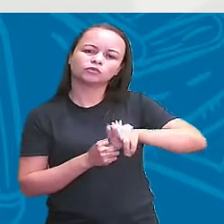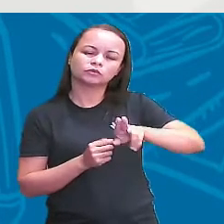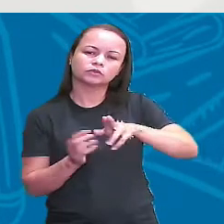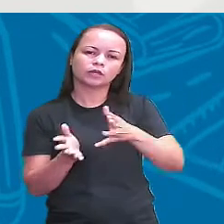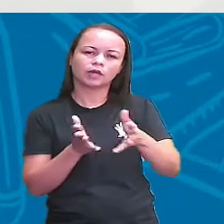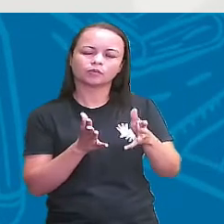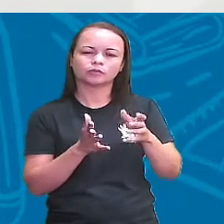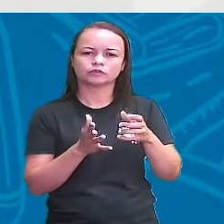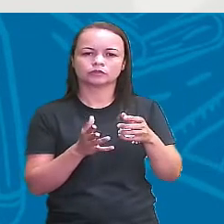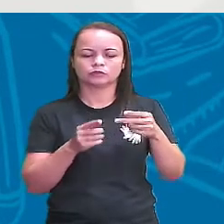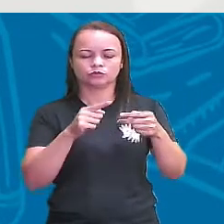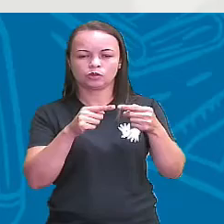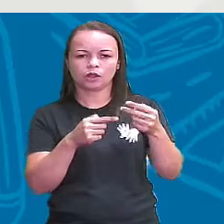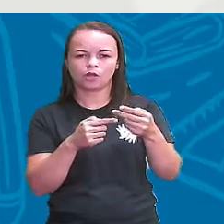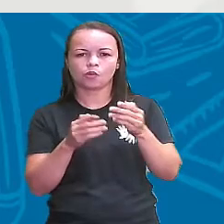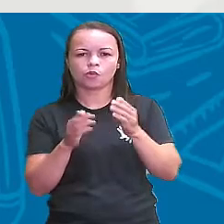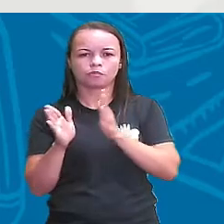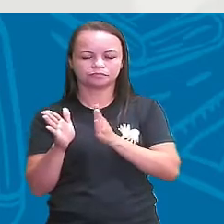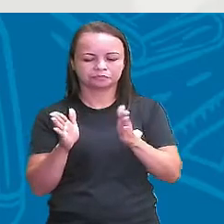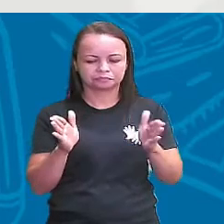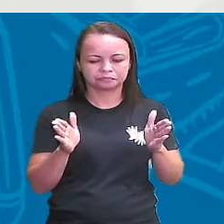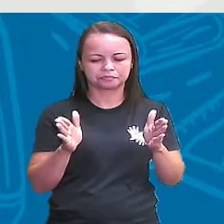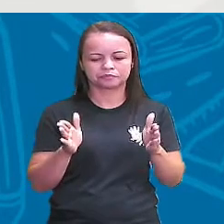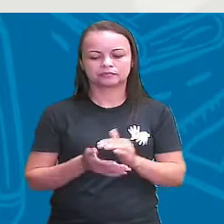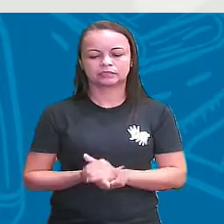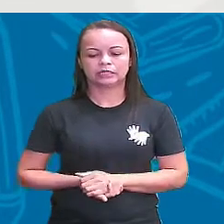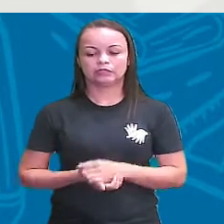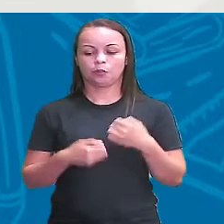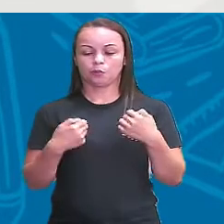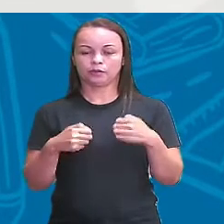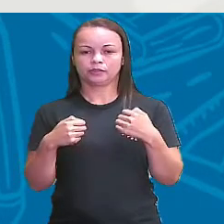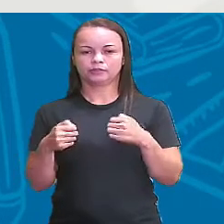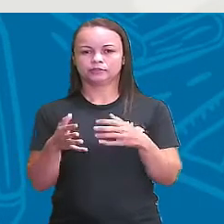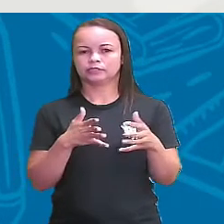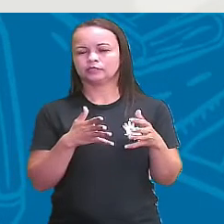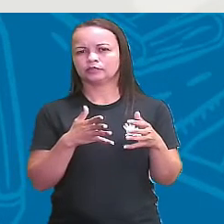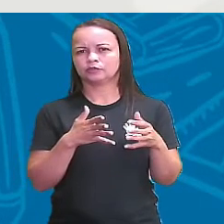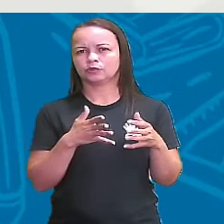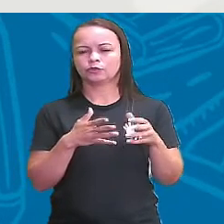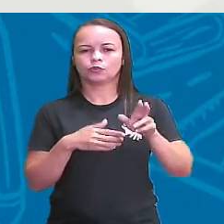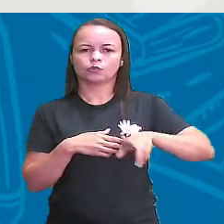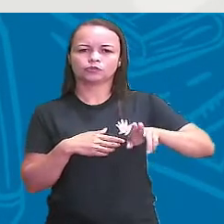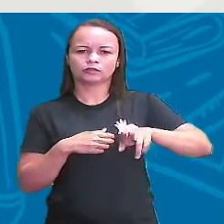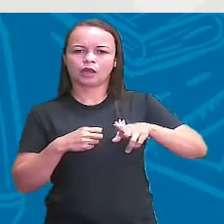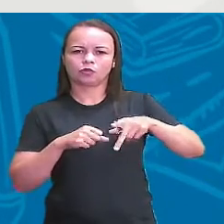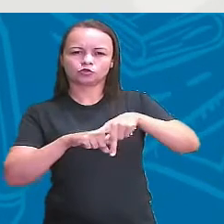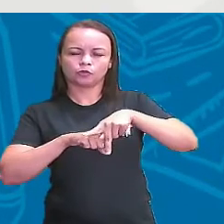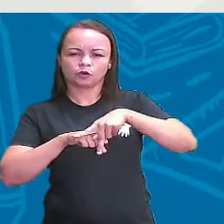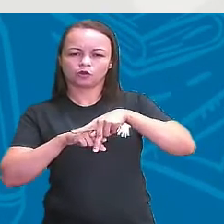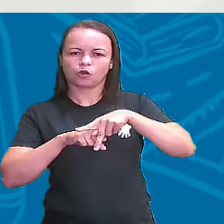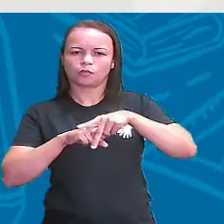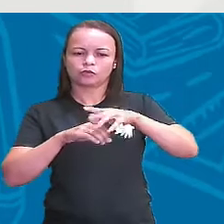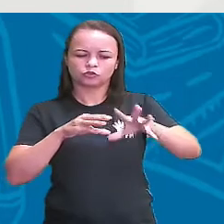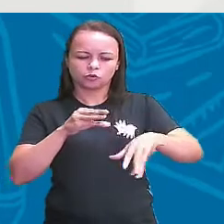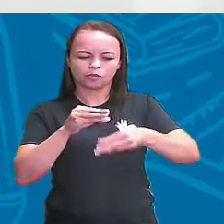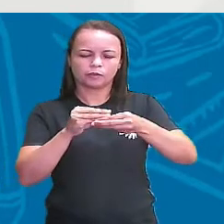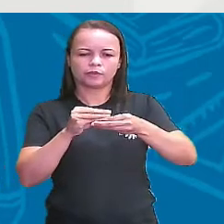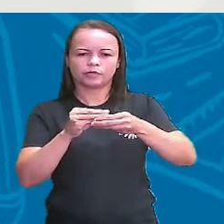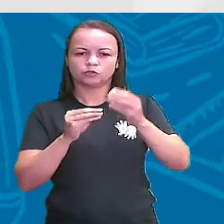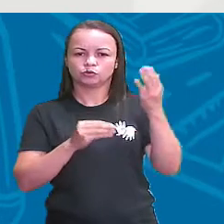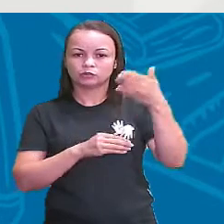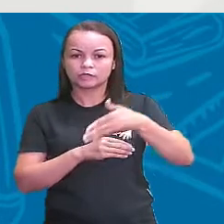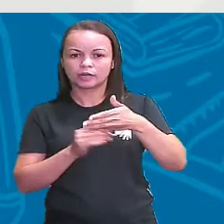na seguinte ordem. Então, quando a gente precisa usar os dois pronomes, tanto de complemento direto